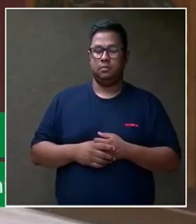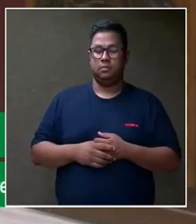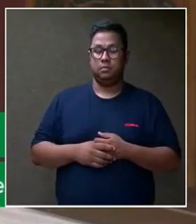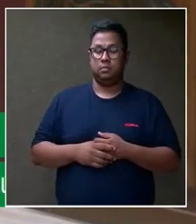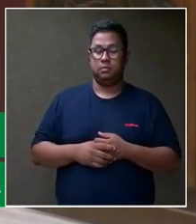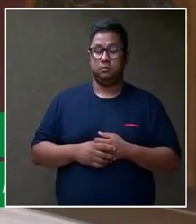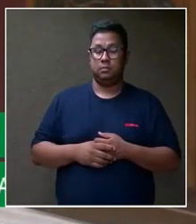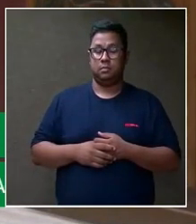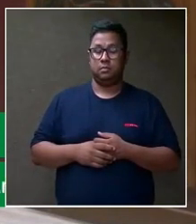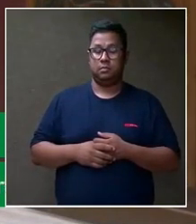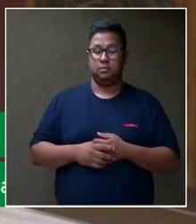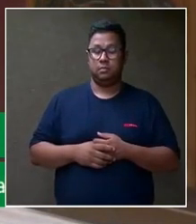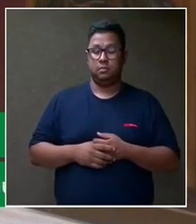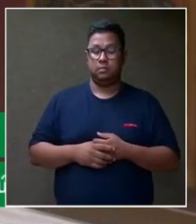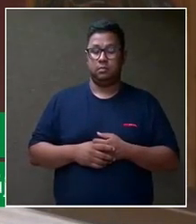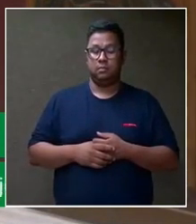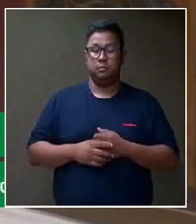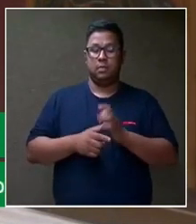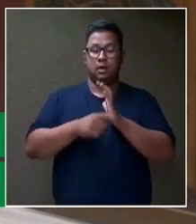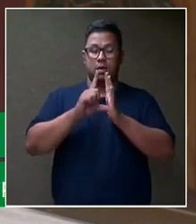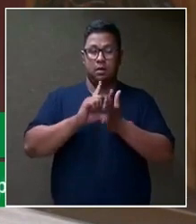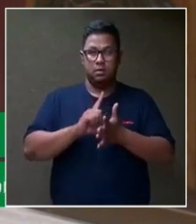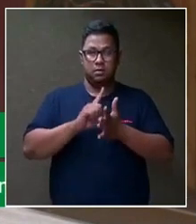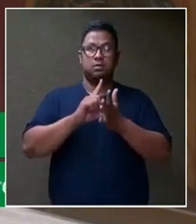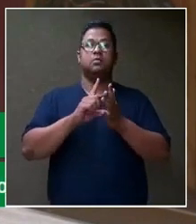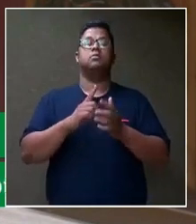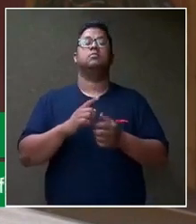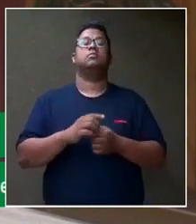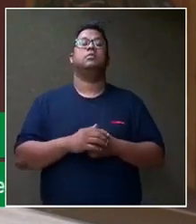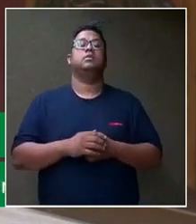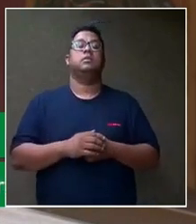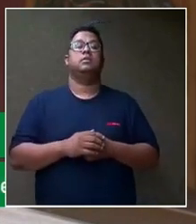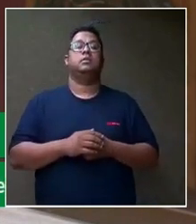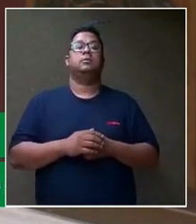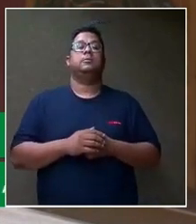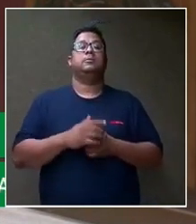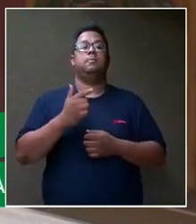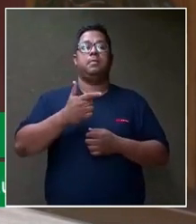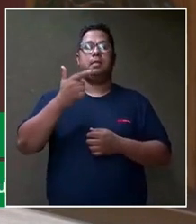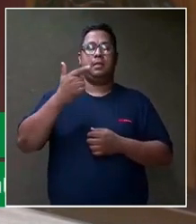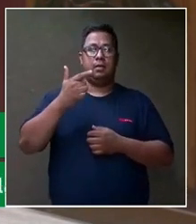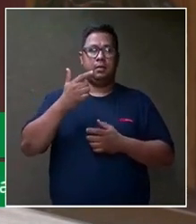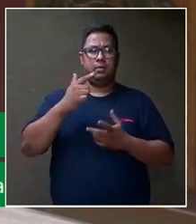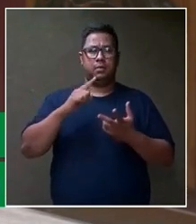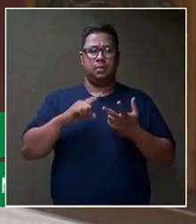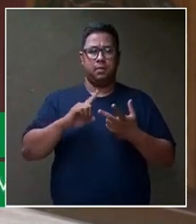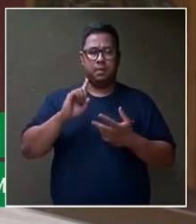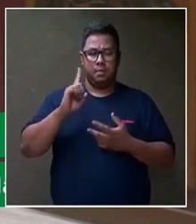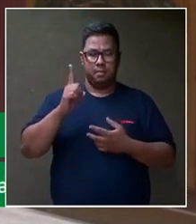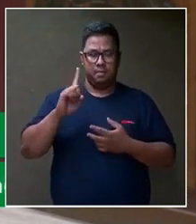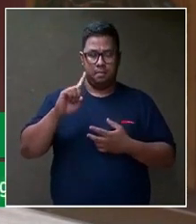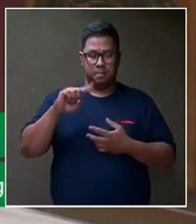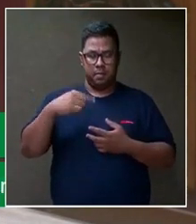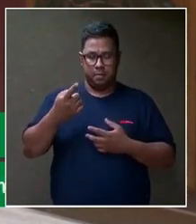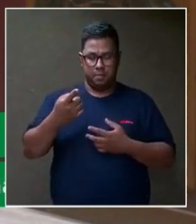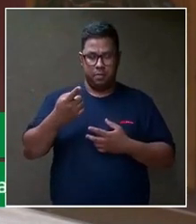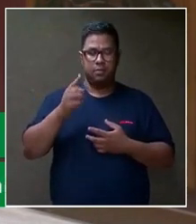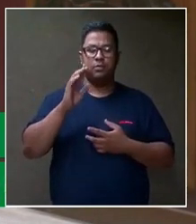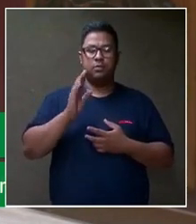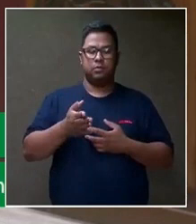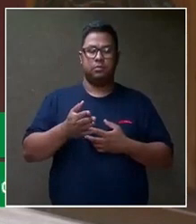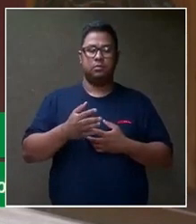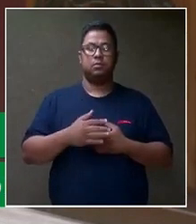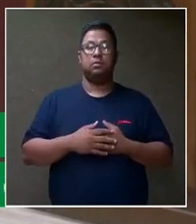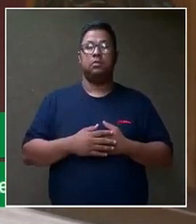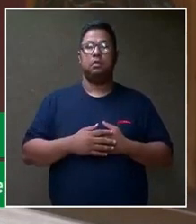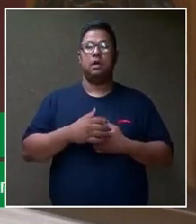solicitados, antes dele manusear o celular da Emily depois de ter executado ela? Para mim foi depois. Aqui, ele já tinha matado. Não, é,